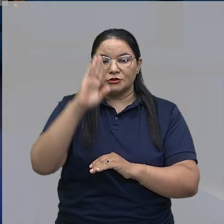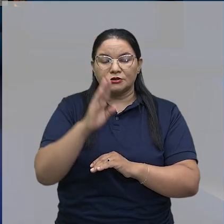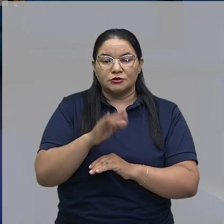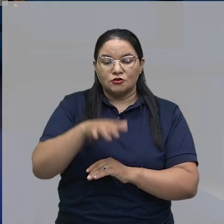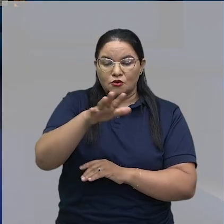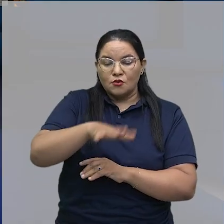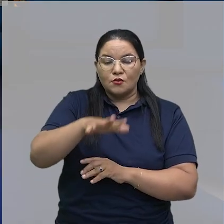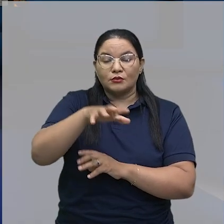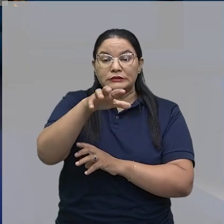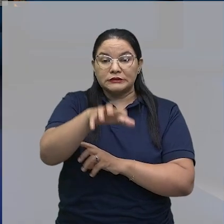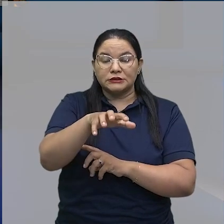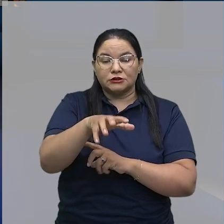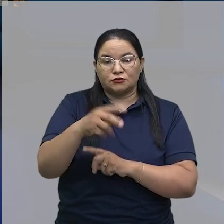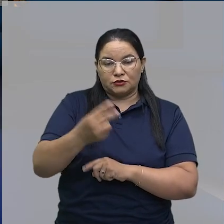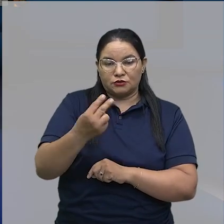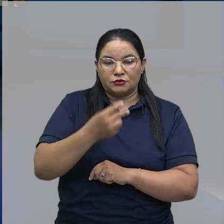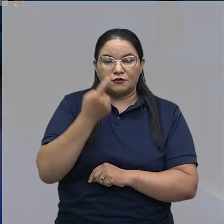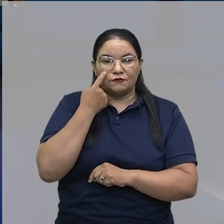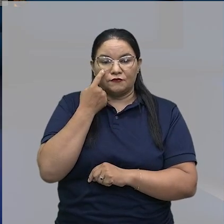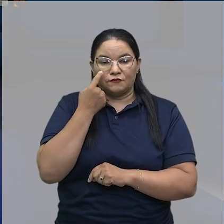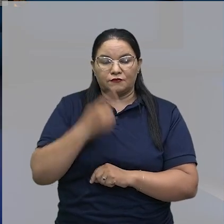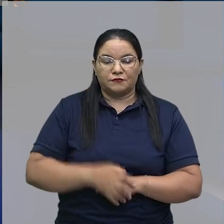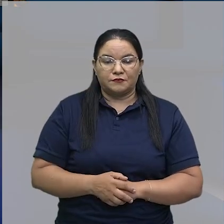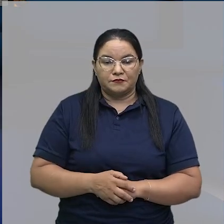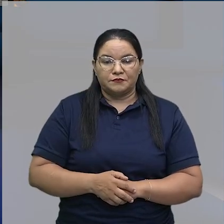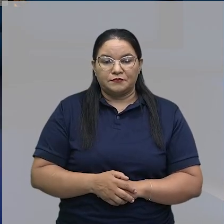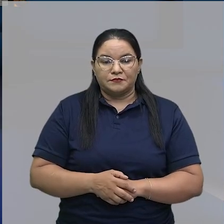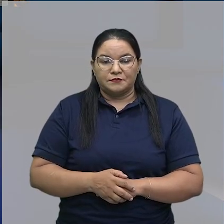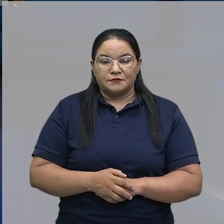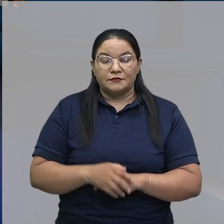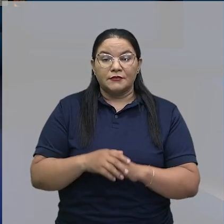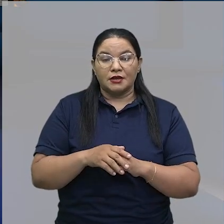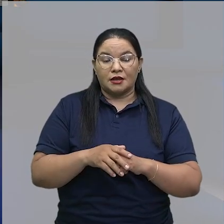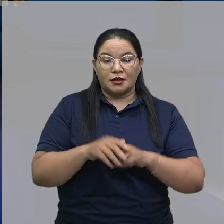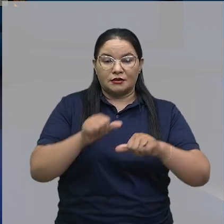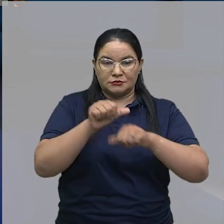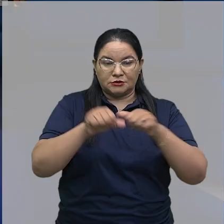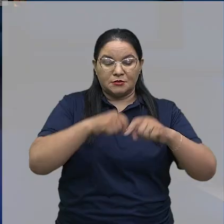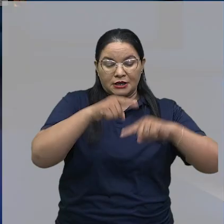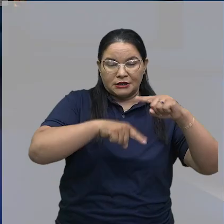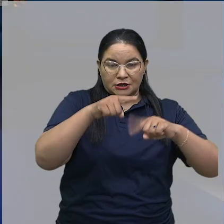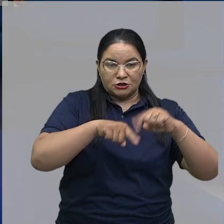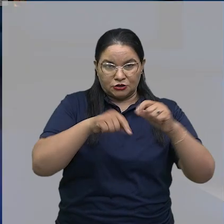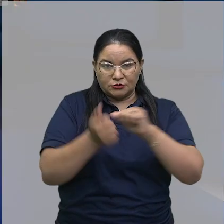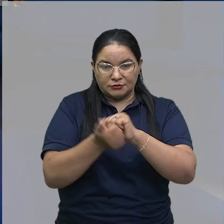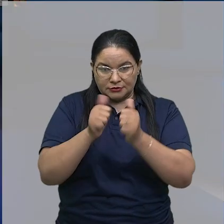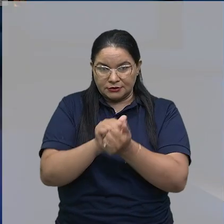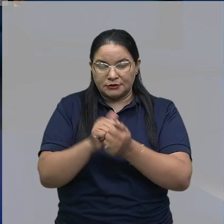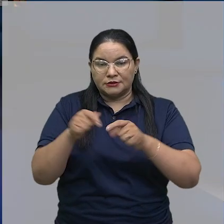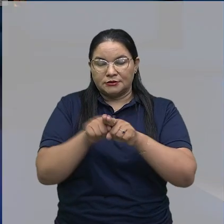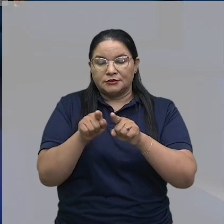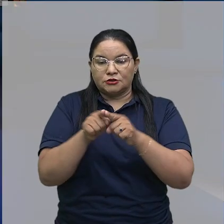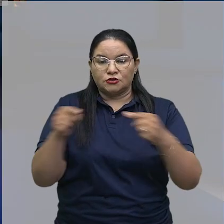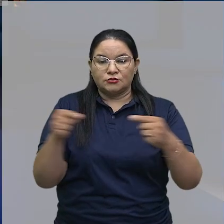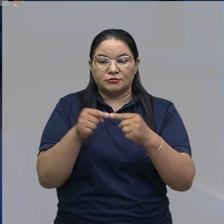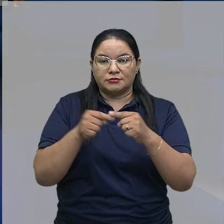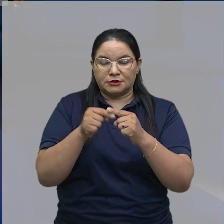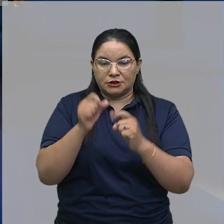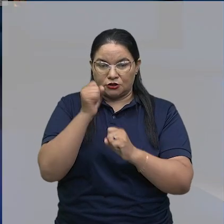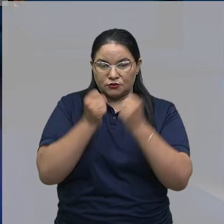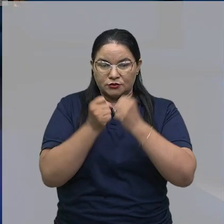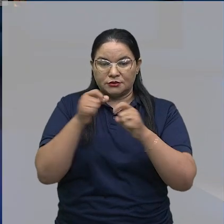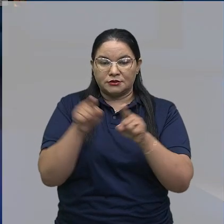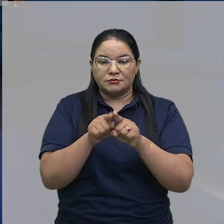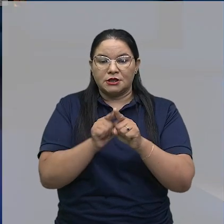setor secundário. Acompanhe aqui comigo. Olha, atua na transformação de matérias-primas em bens industrializados, desenvolve